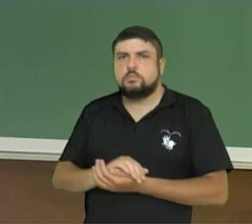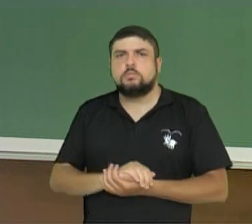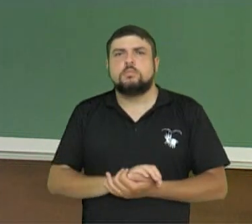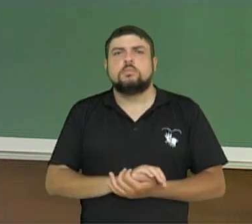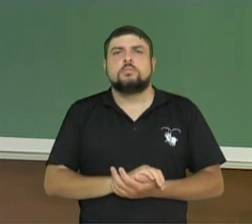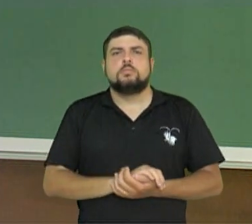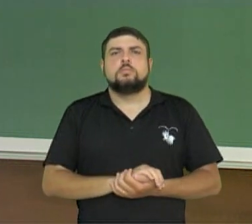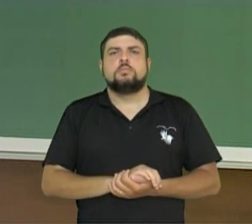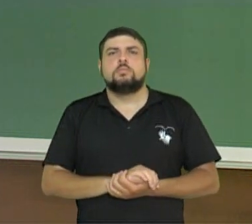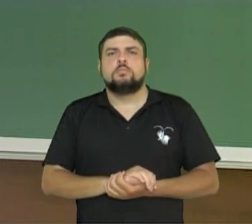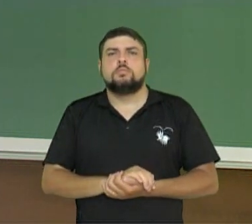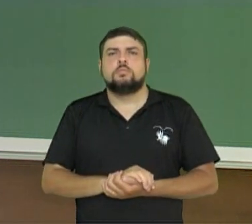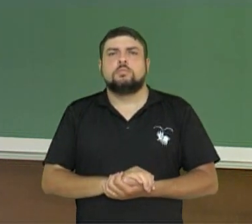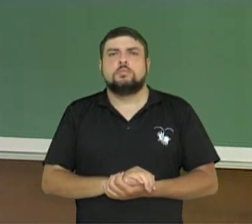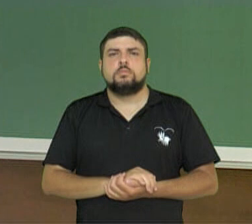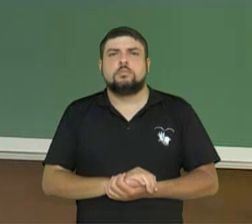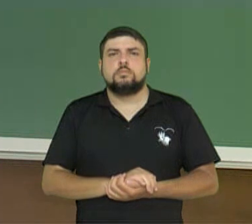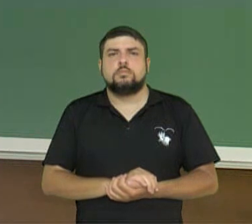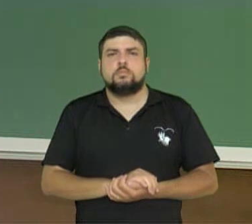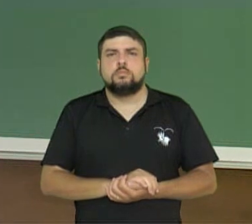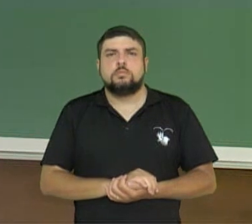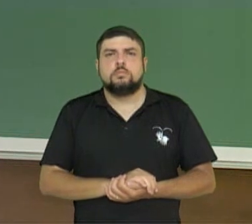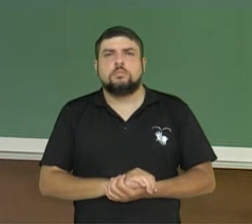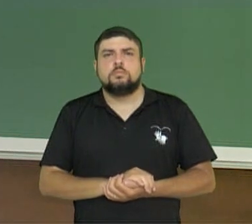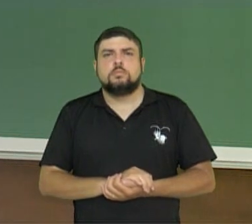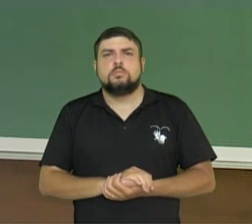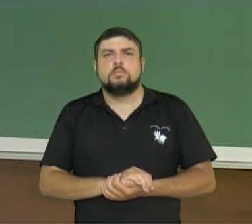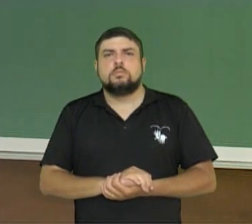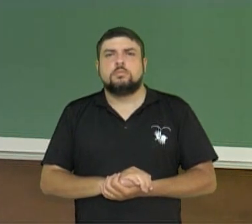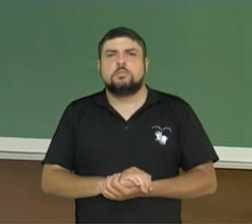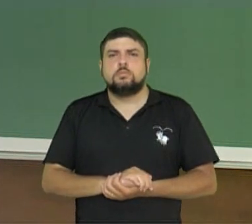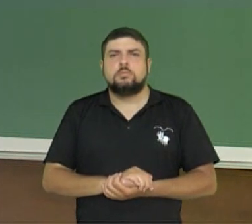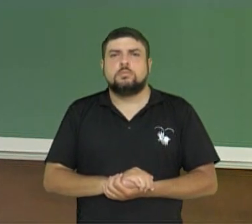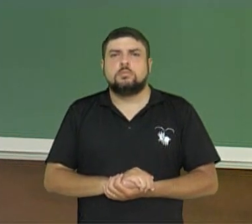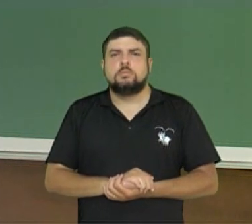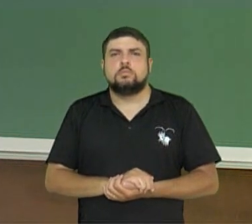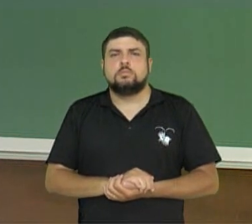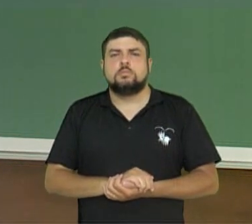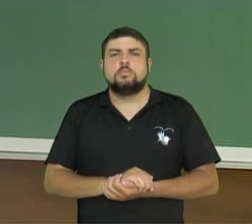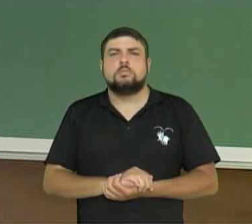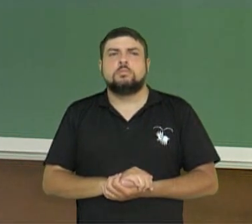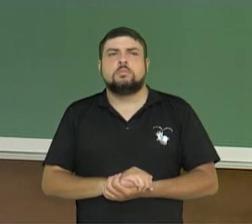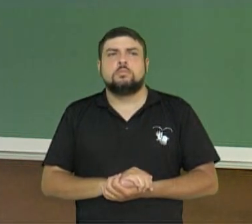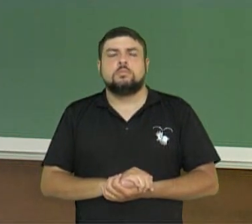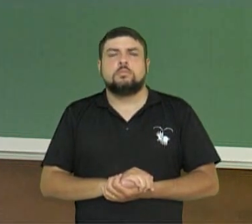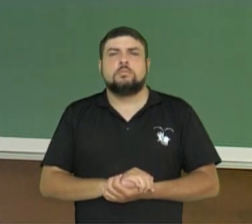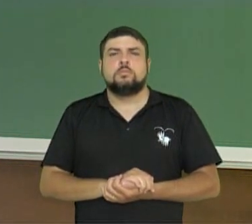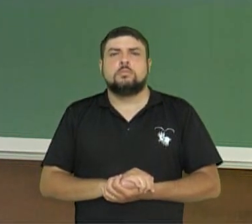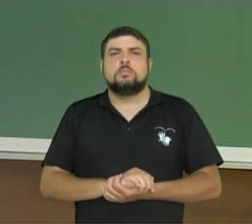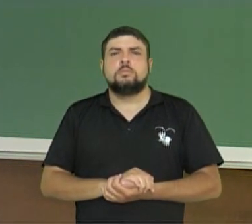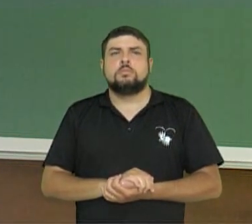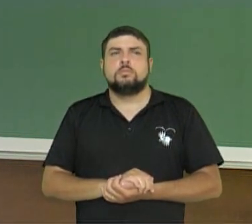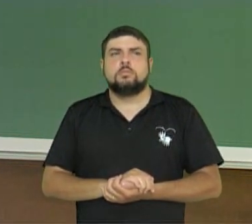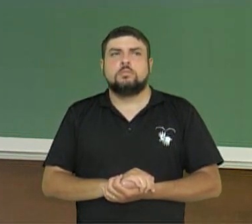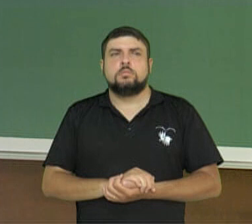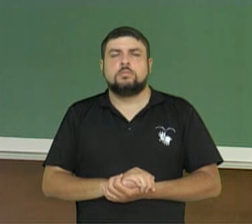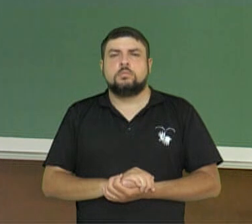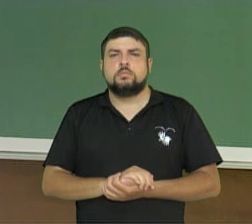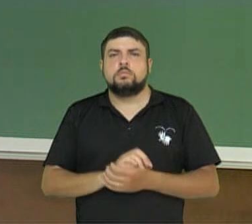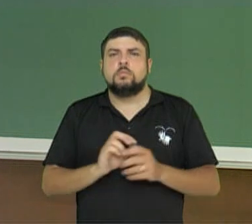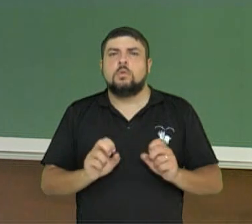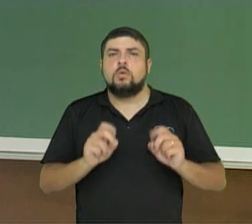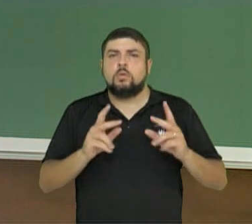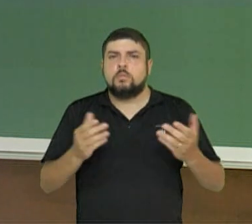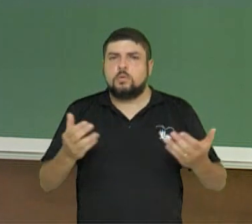Bueno, buenos. Buena e buenas no plural. Bien? Acá, observa